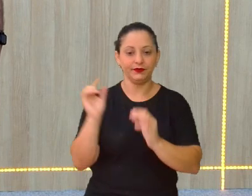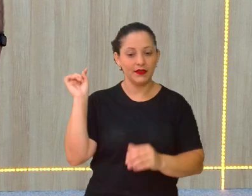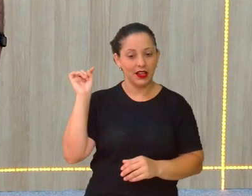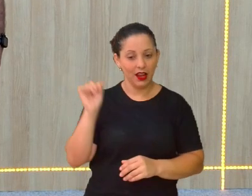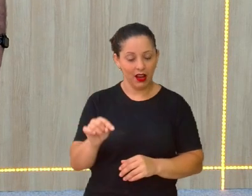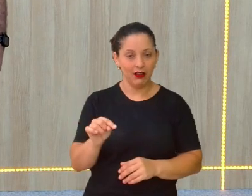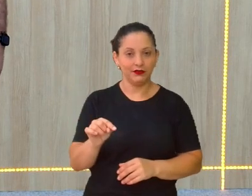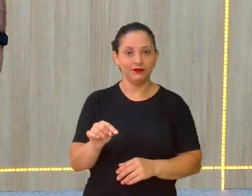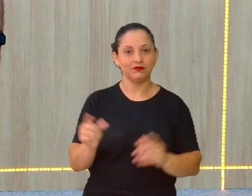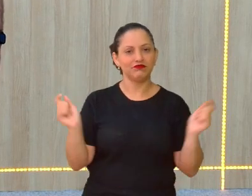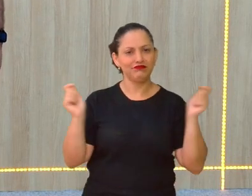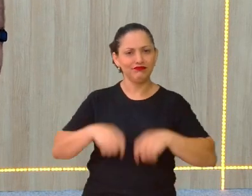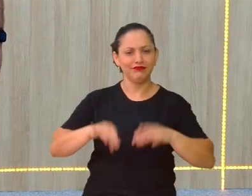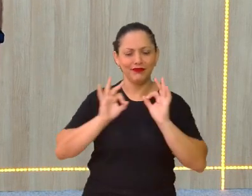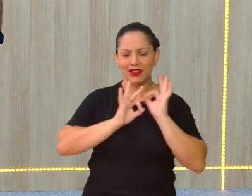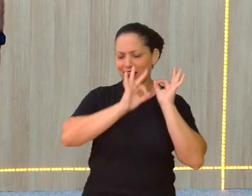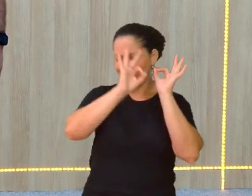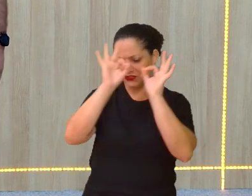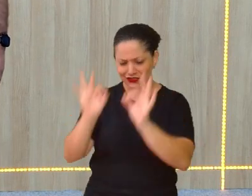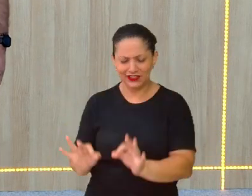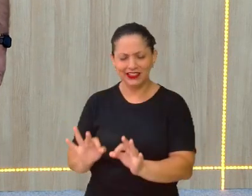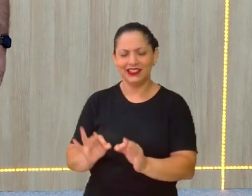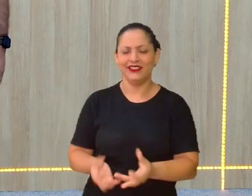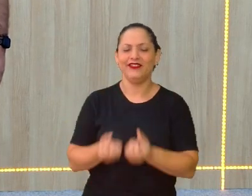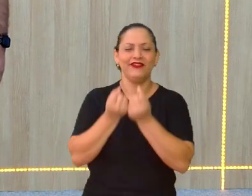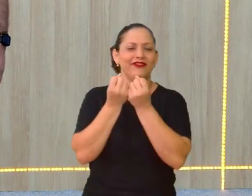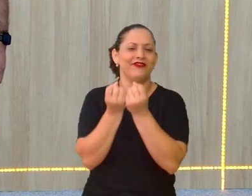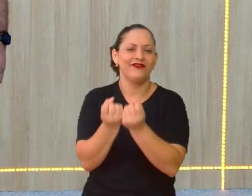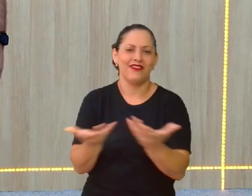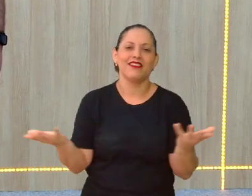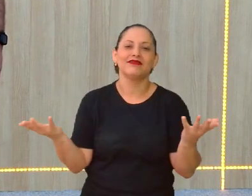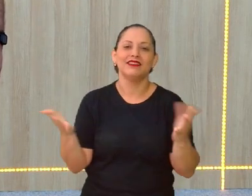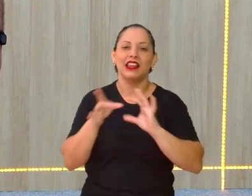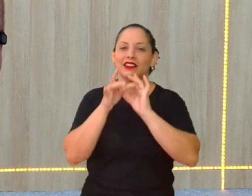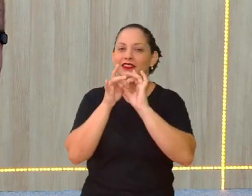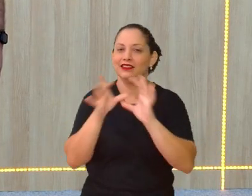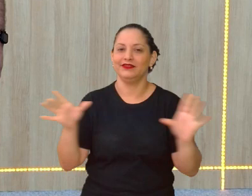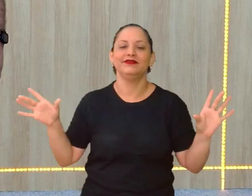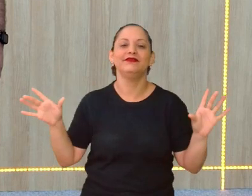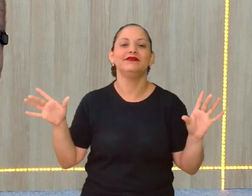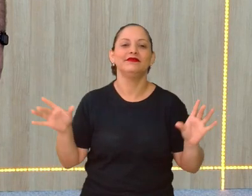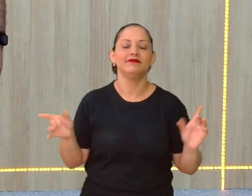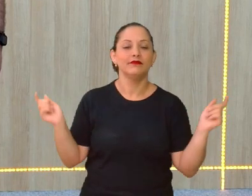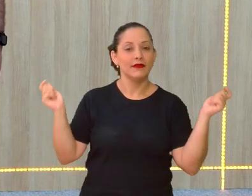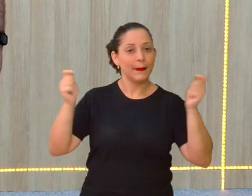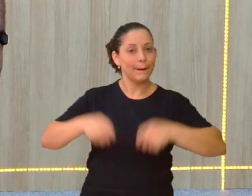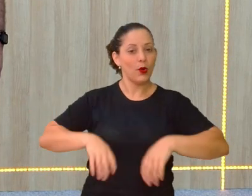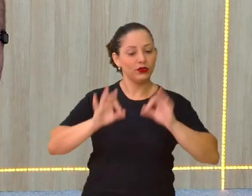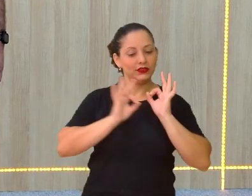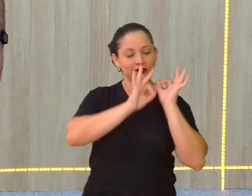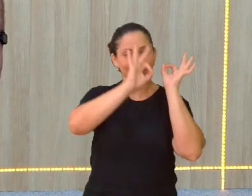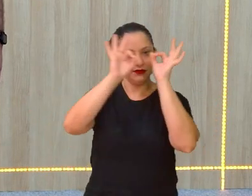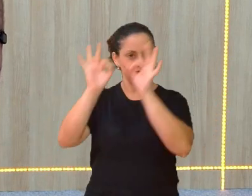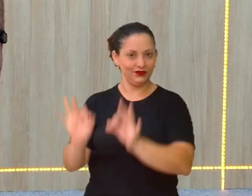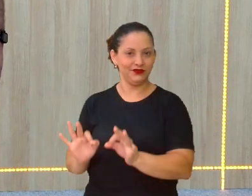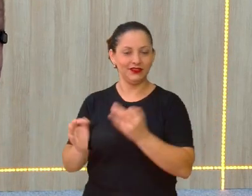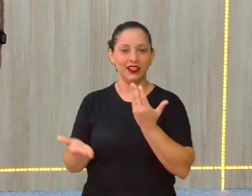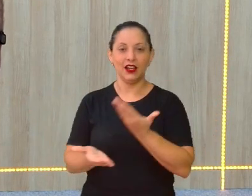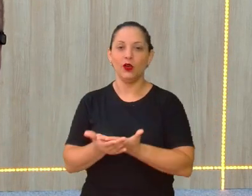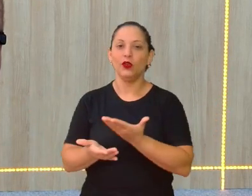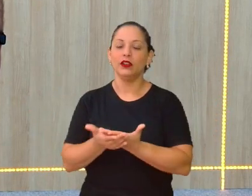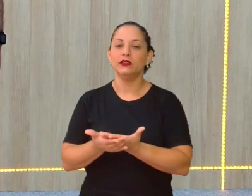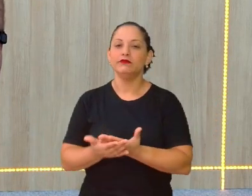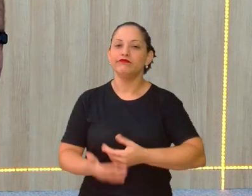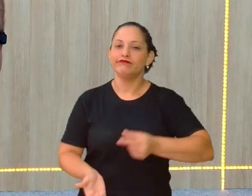podem assistir a aula quantas vezes vocês quiserem. Vocês podem assistir essa aula também